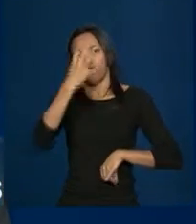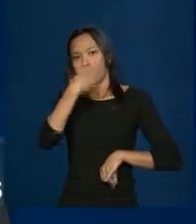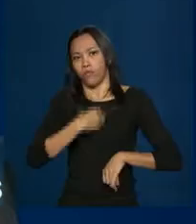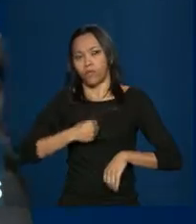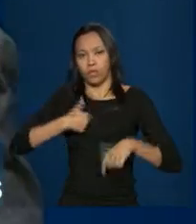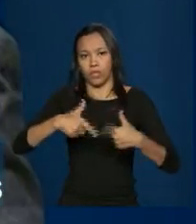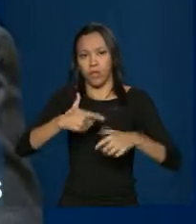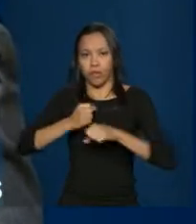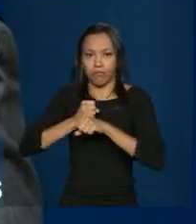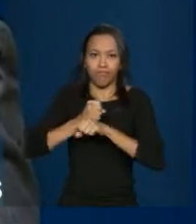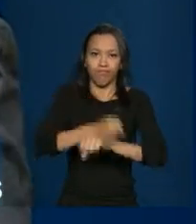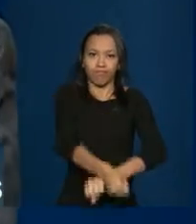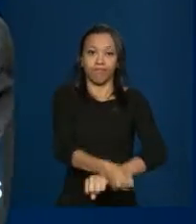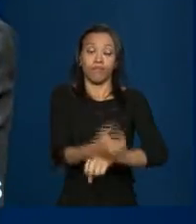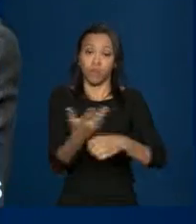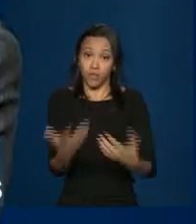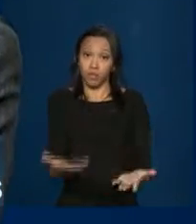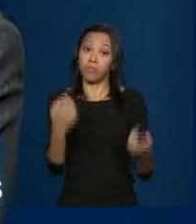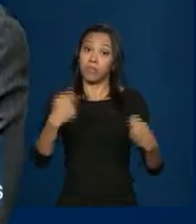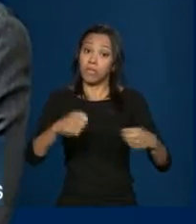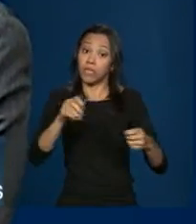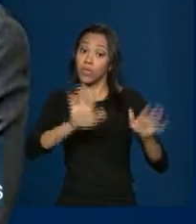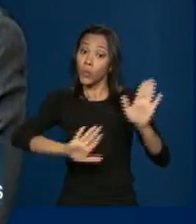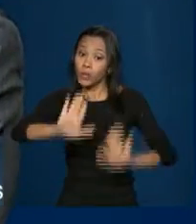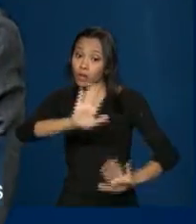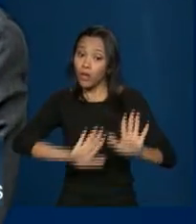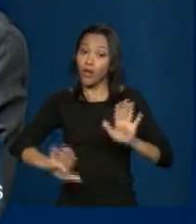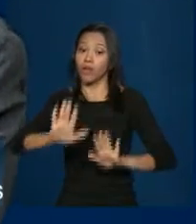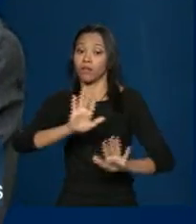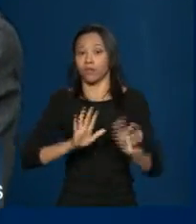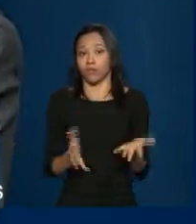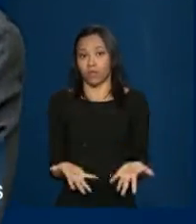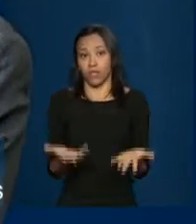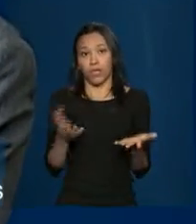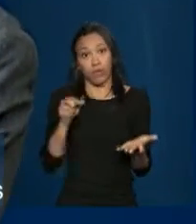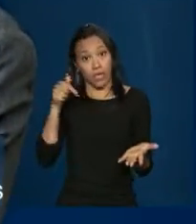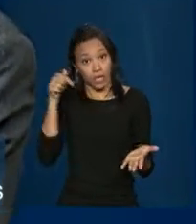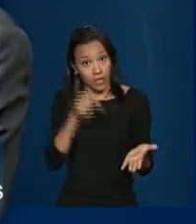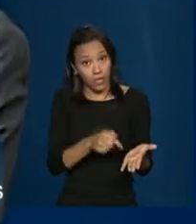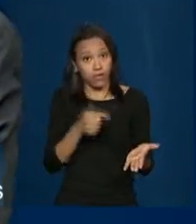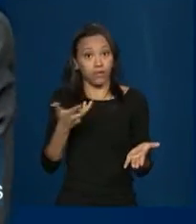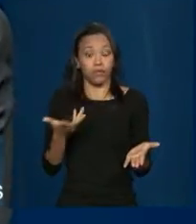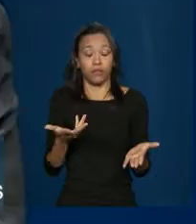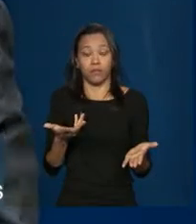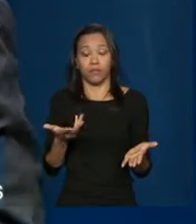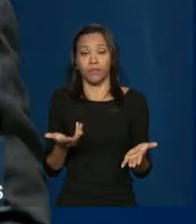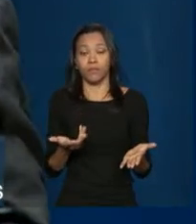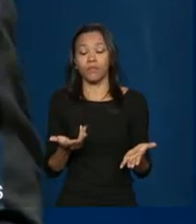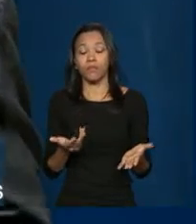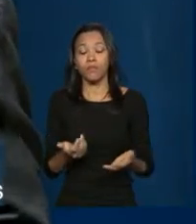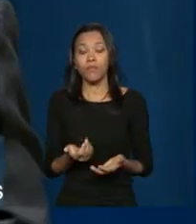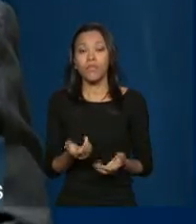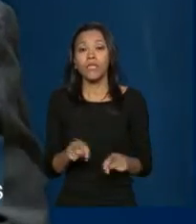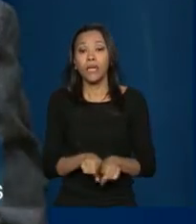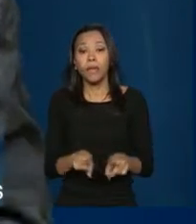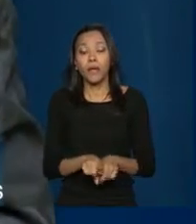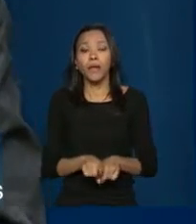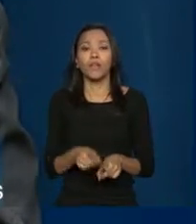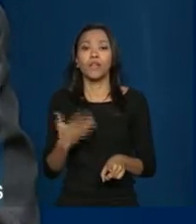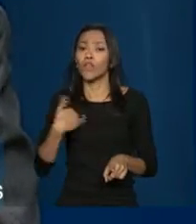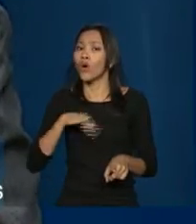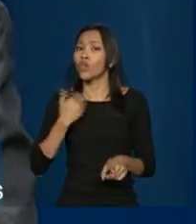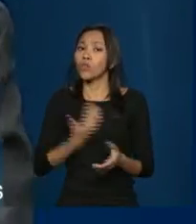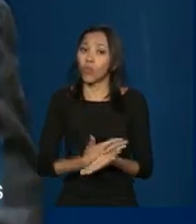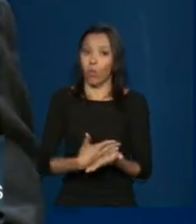os números que você está falando tem que ter cuidado com o que eu falava o Beto, né, porque isso pode estar superpostos isso. E também